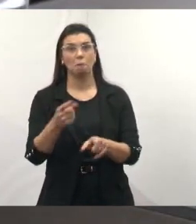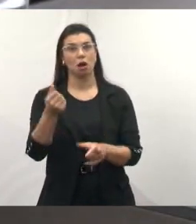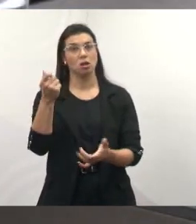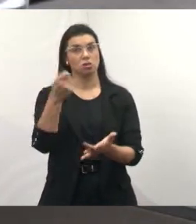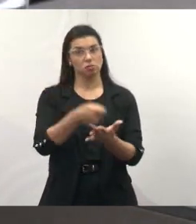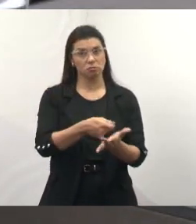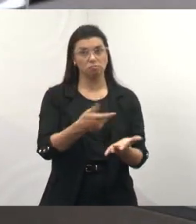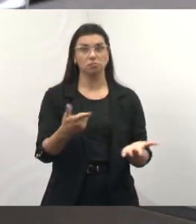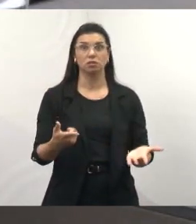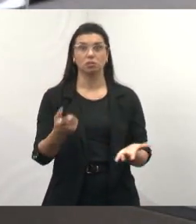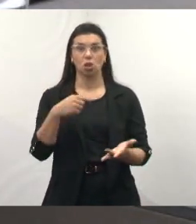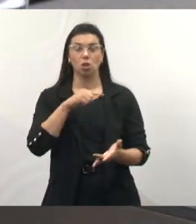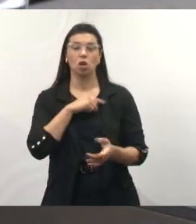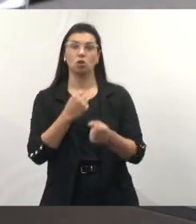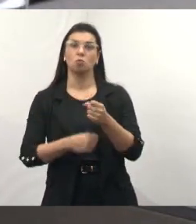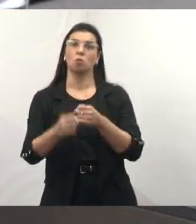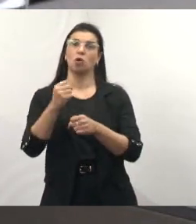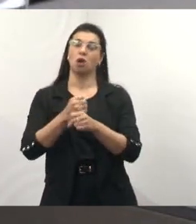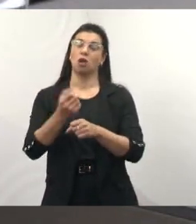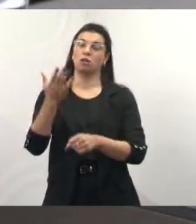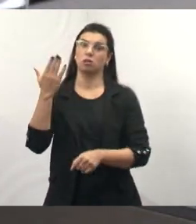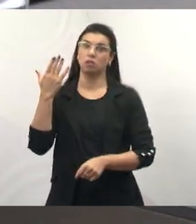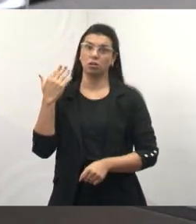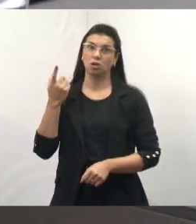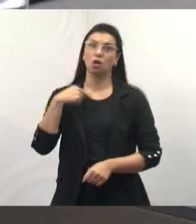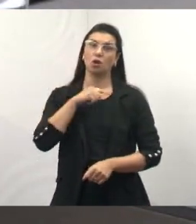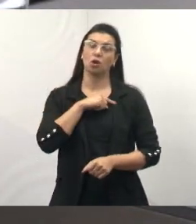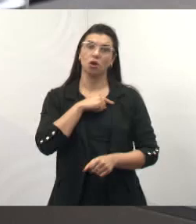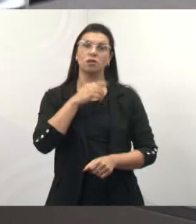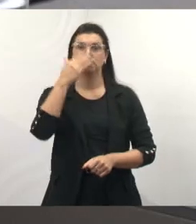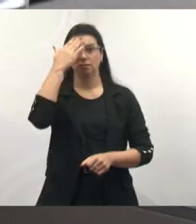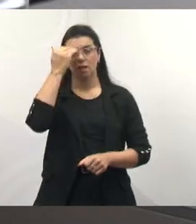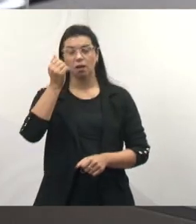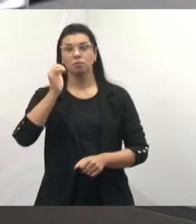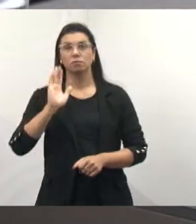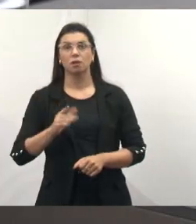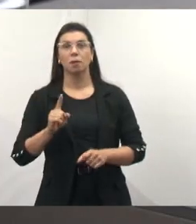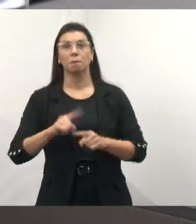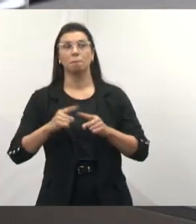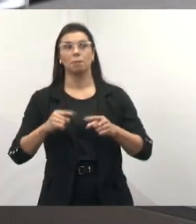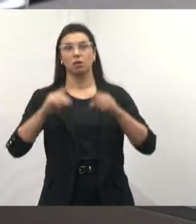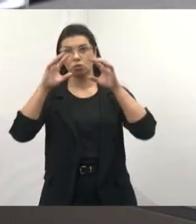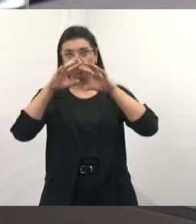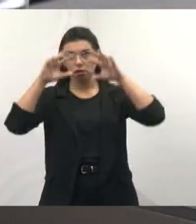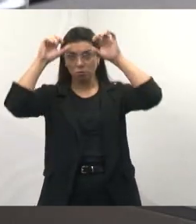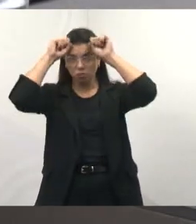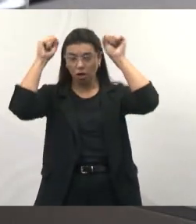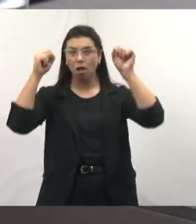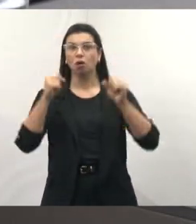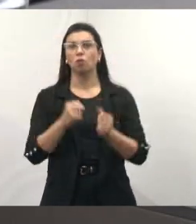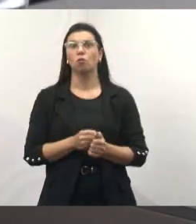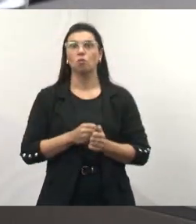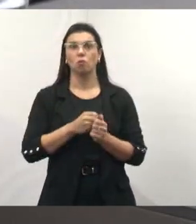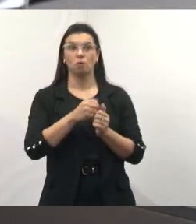ano anterior, na verdade é uma previsão. E o tribunal, ele avalia o resultado.